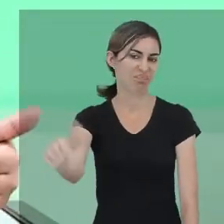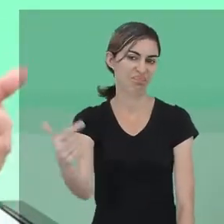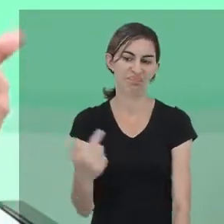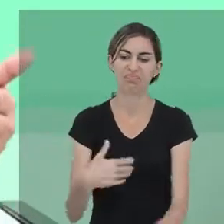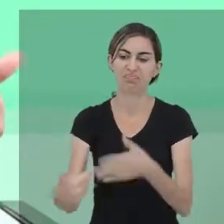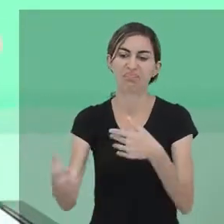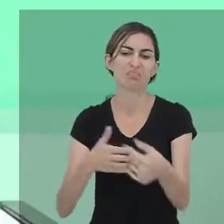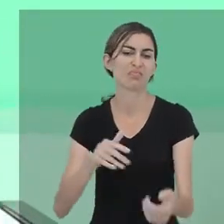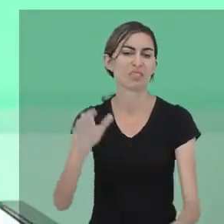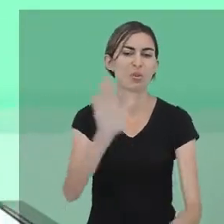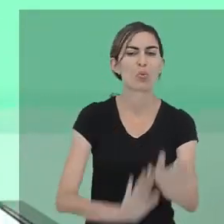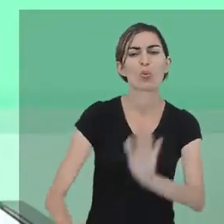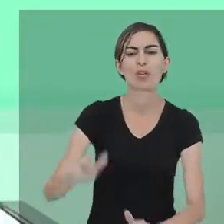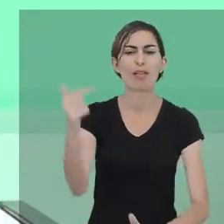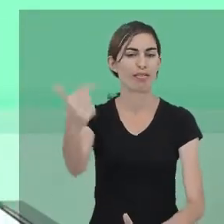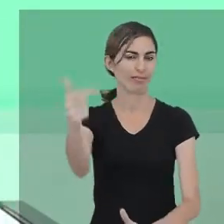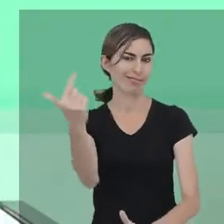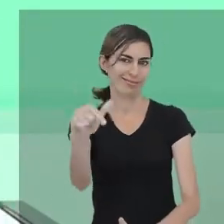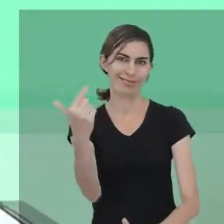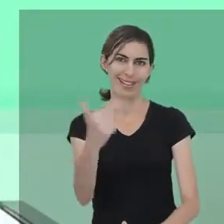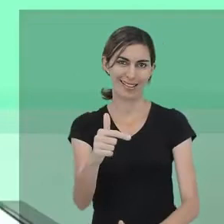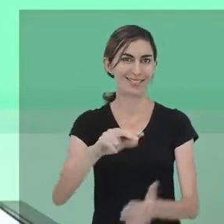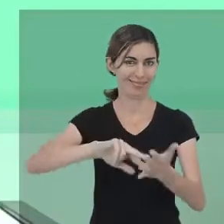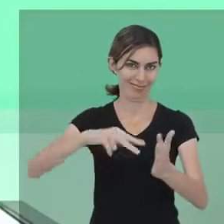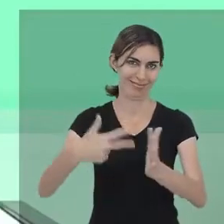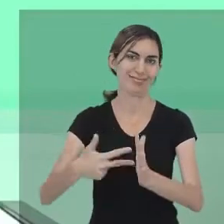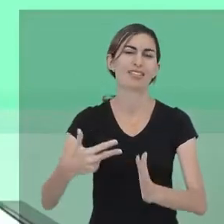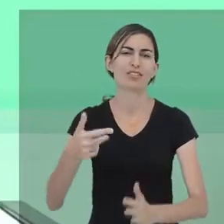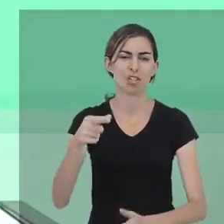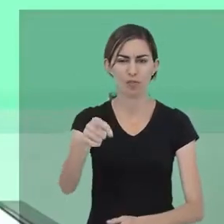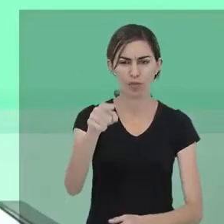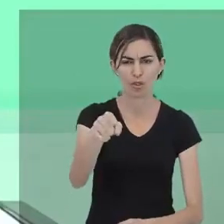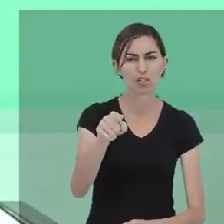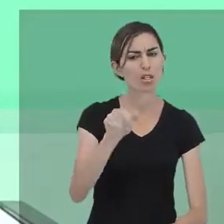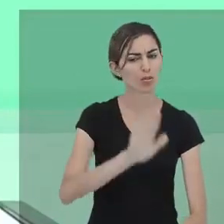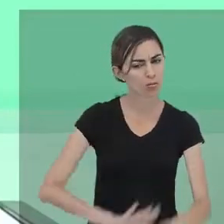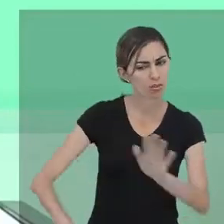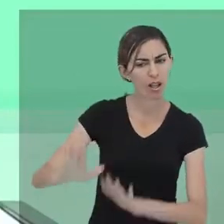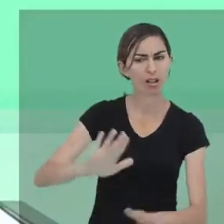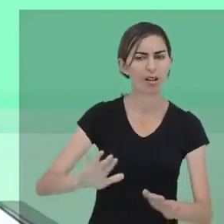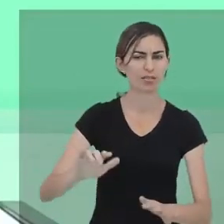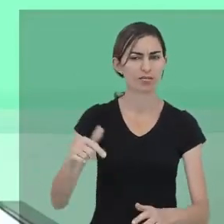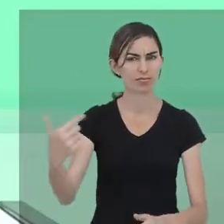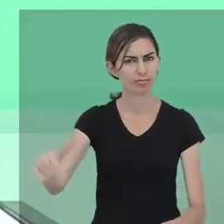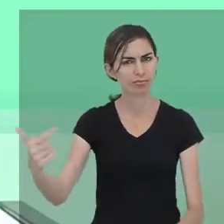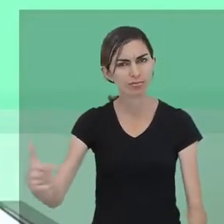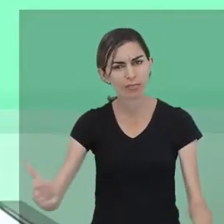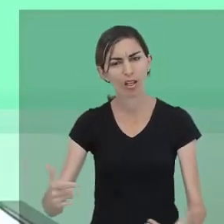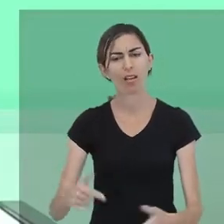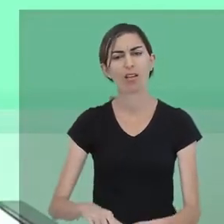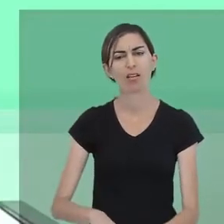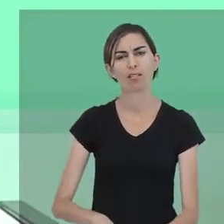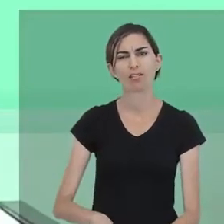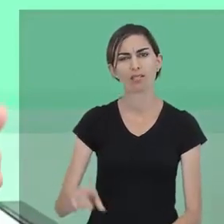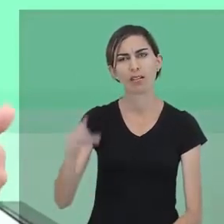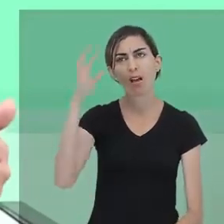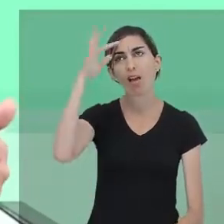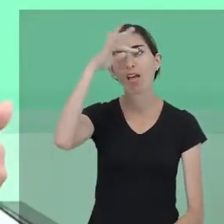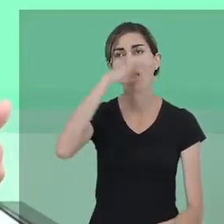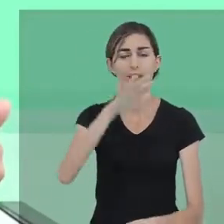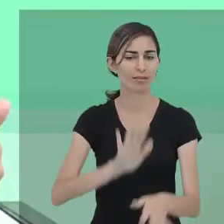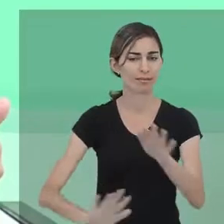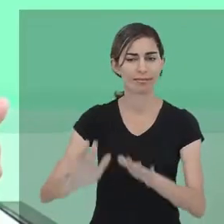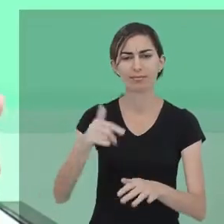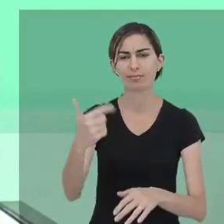Né? Don't be careless, não seja descuidado, careless. Okay?